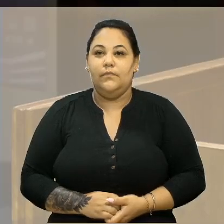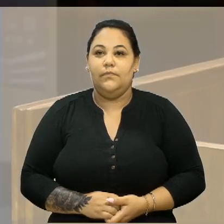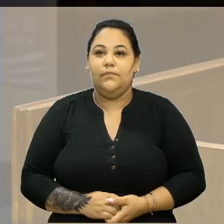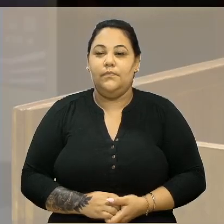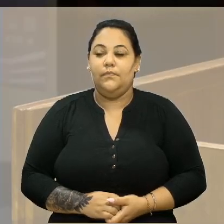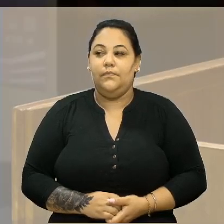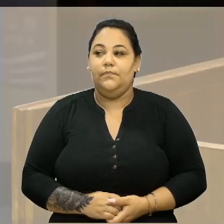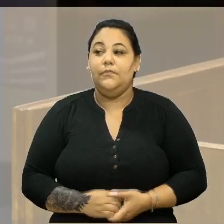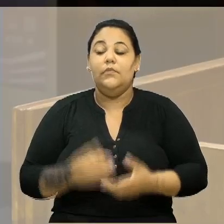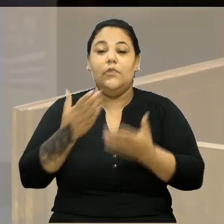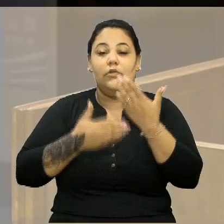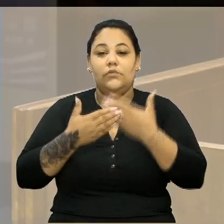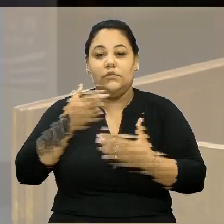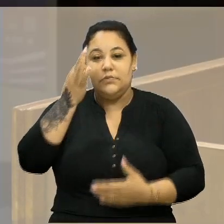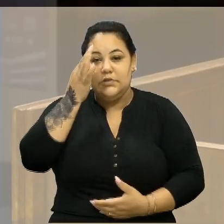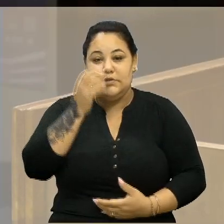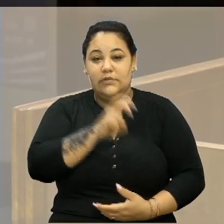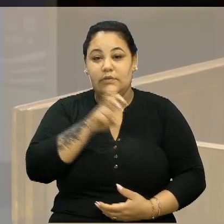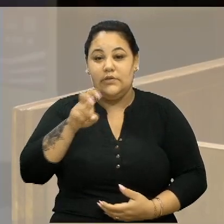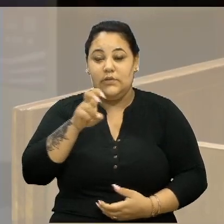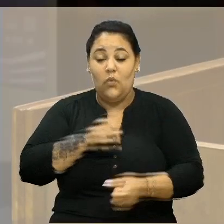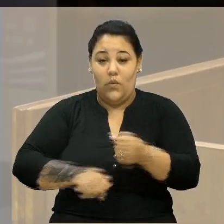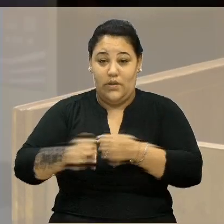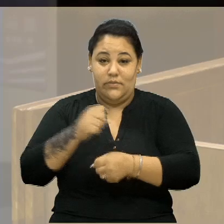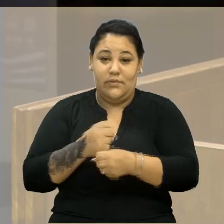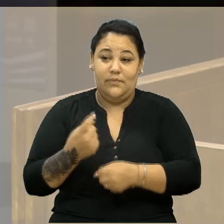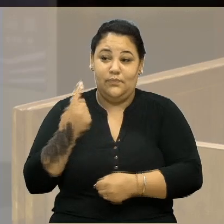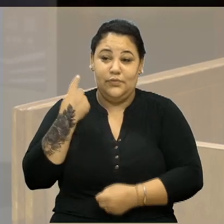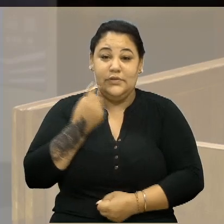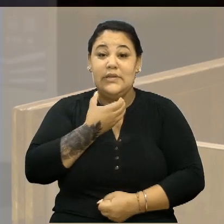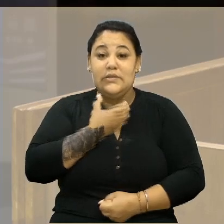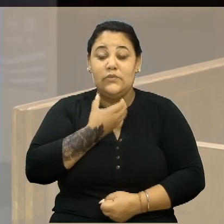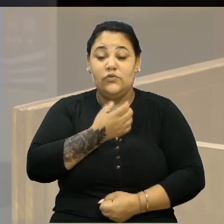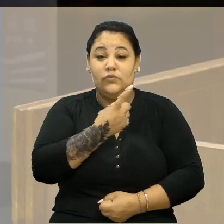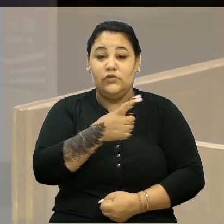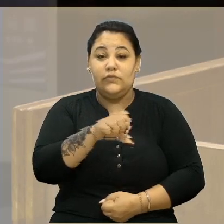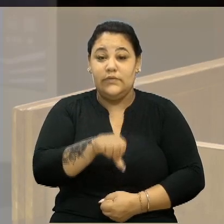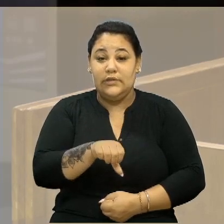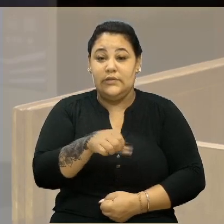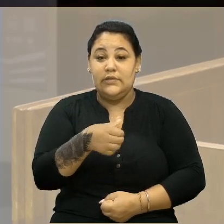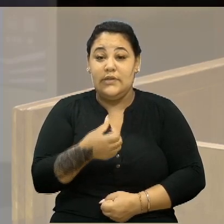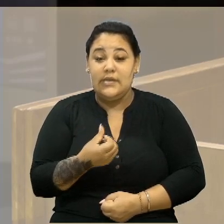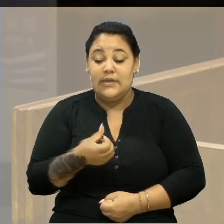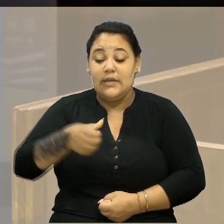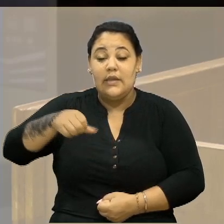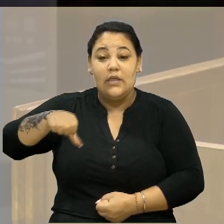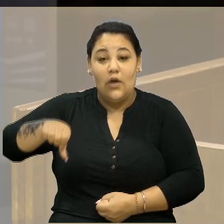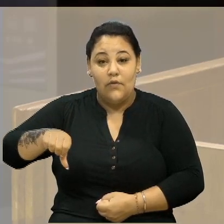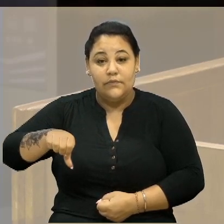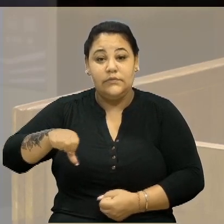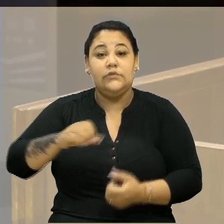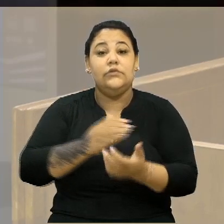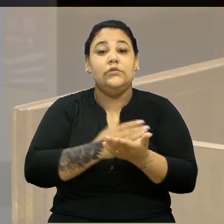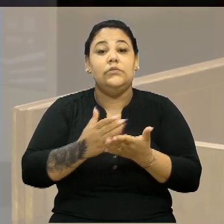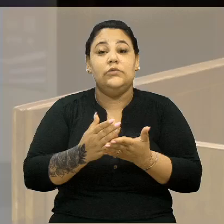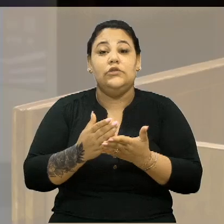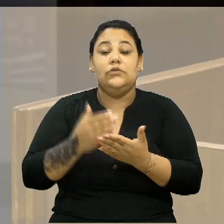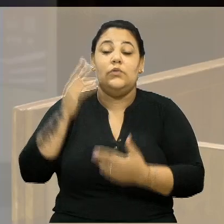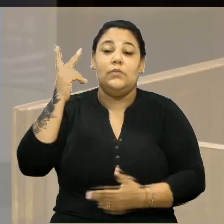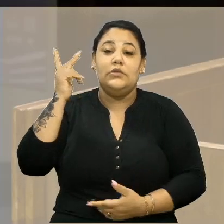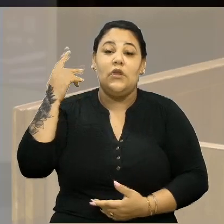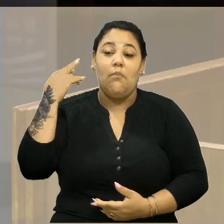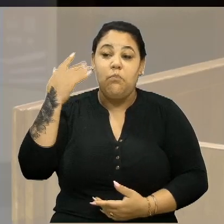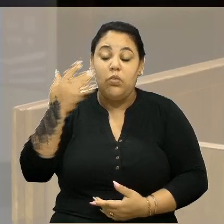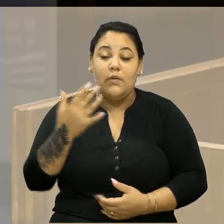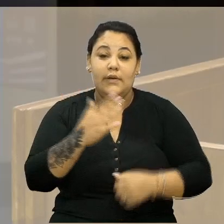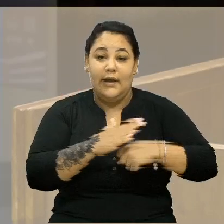Senhores e senhoras, há 55 anos, dezembro de 1969, se inicia uma história de